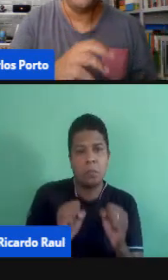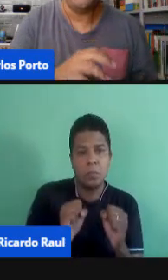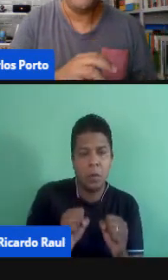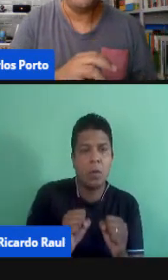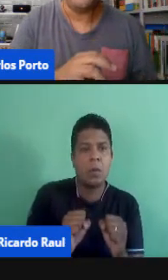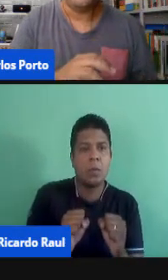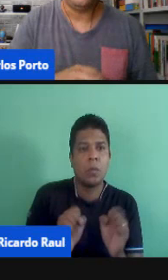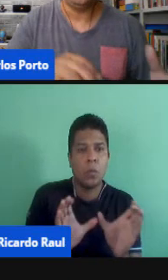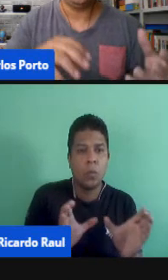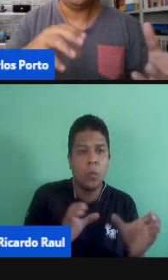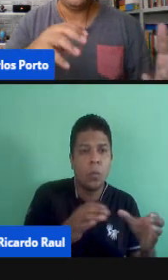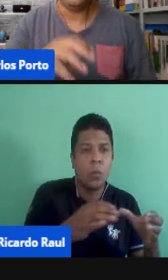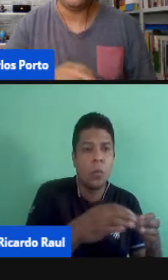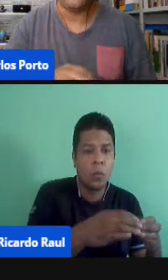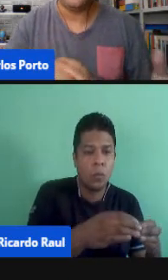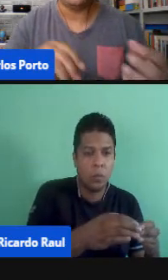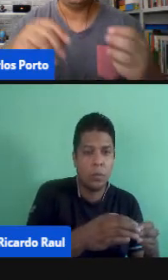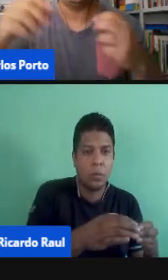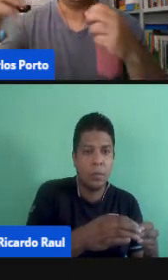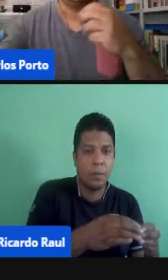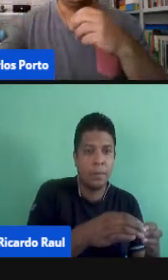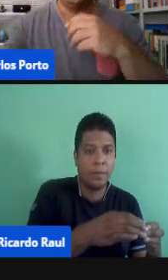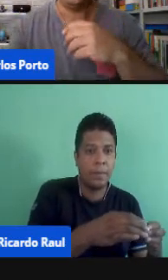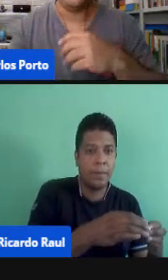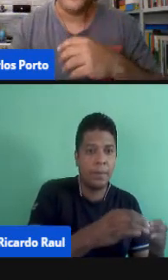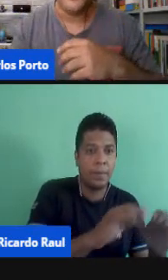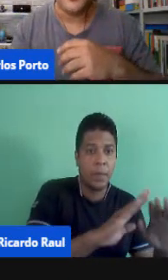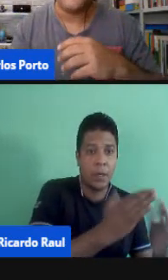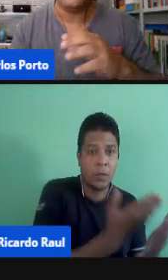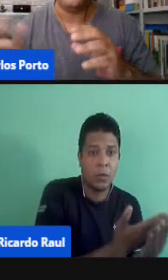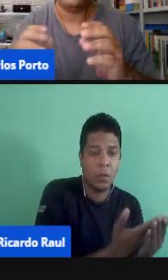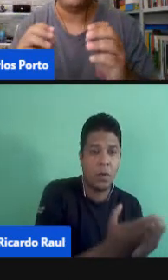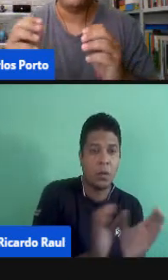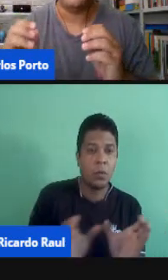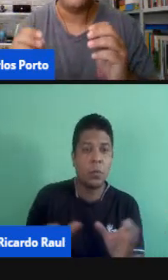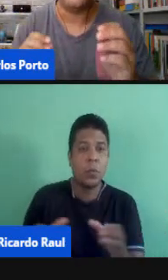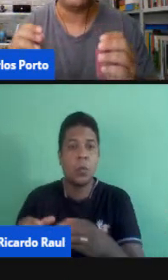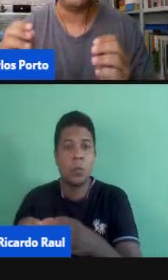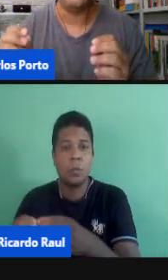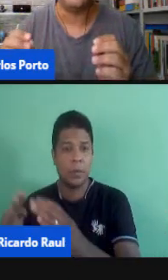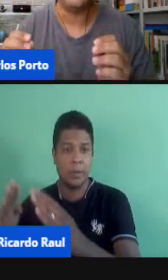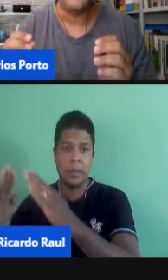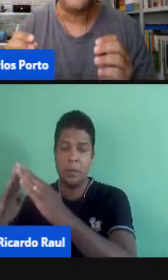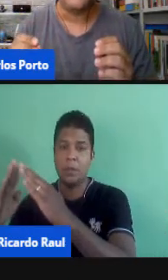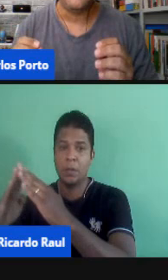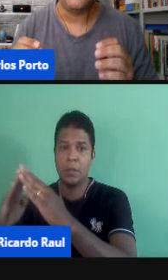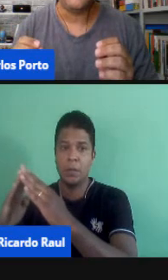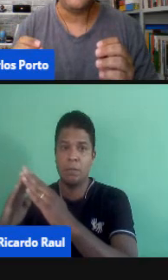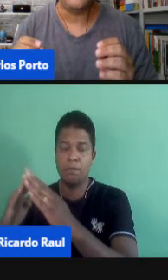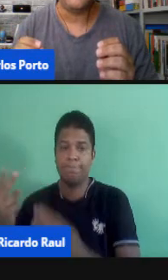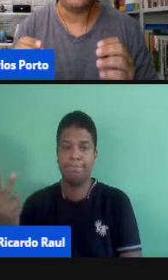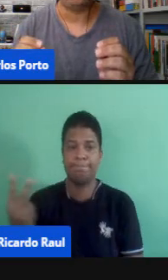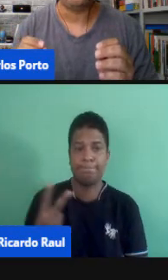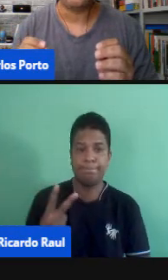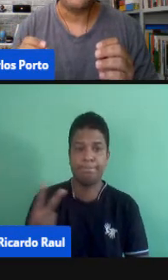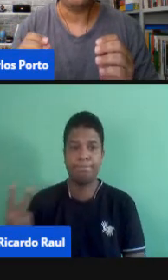um grupo na escola e outro grupo em casa, nós temos que ter essas duas